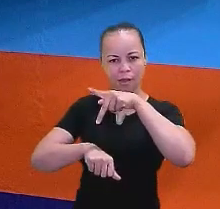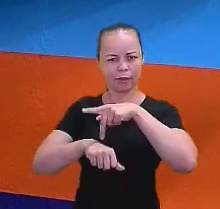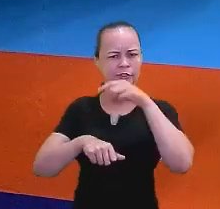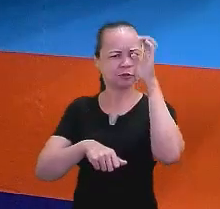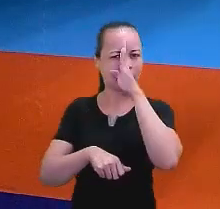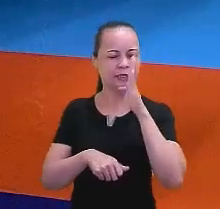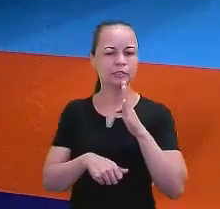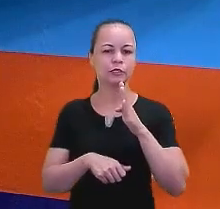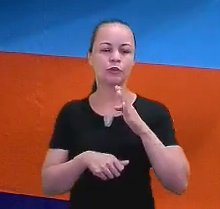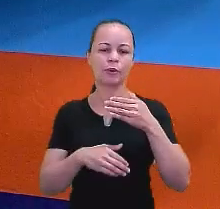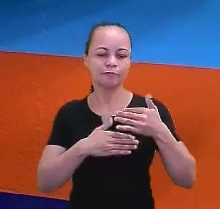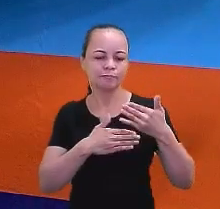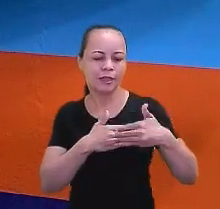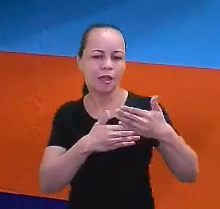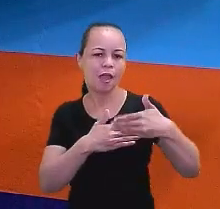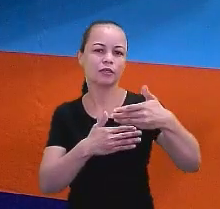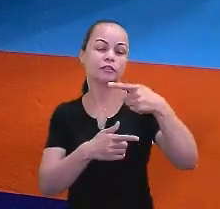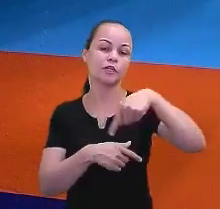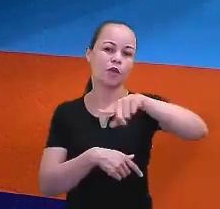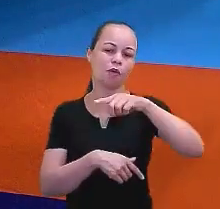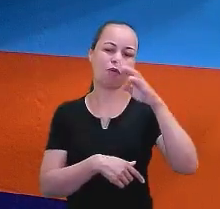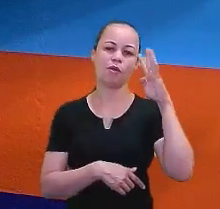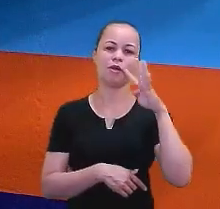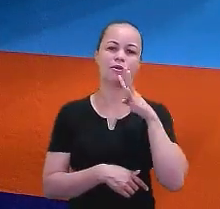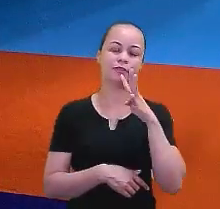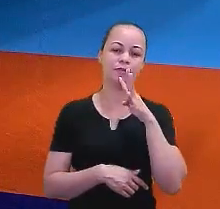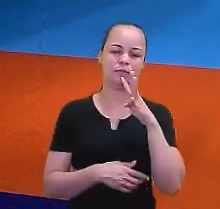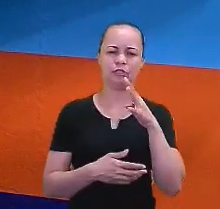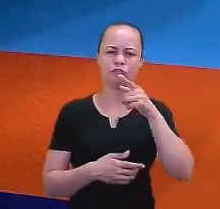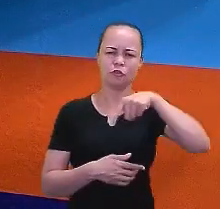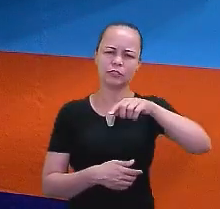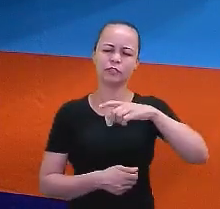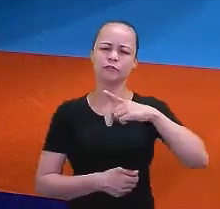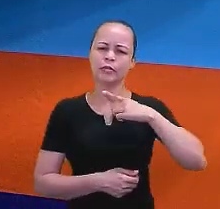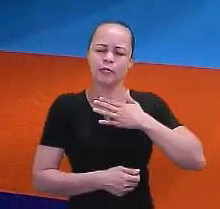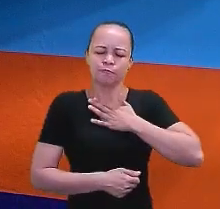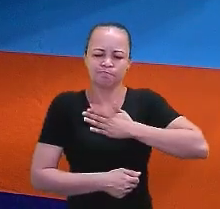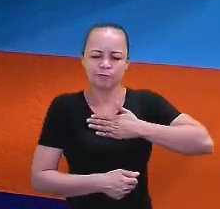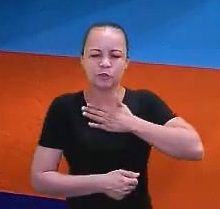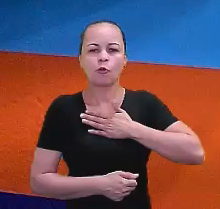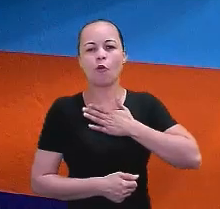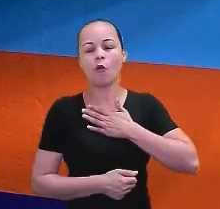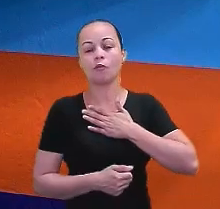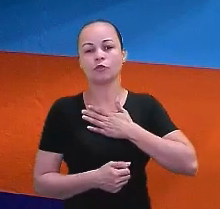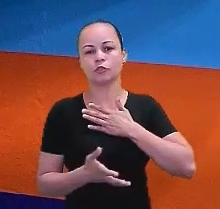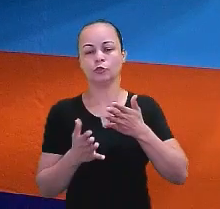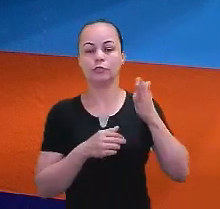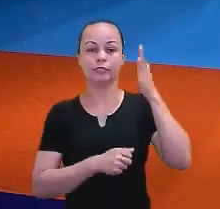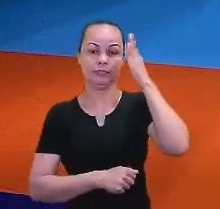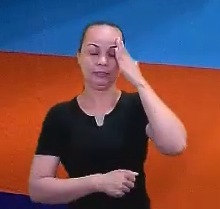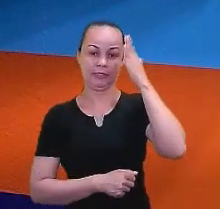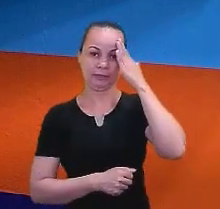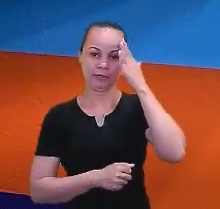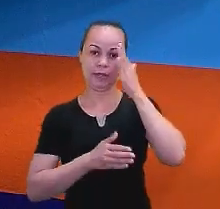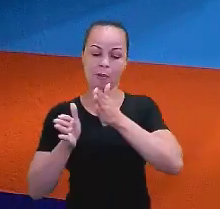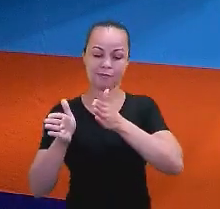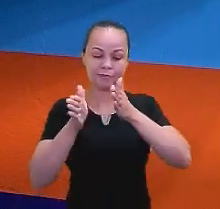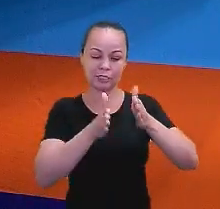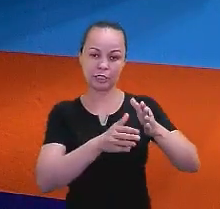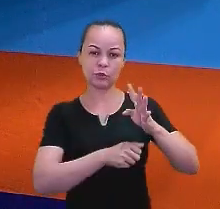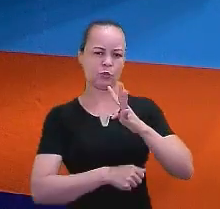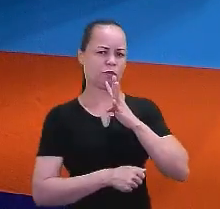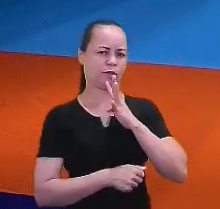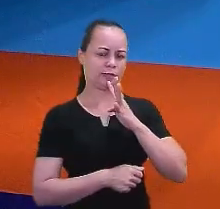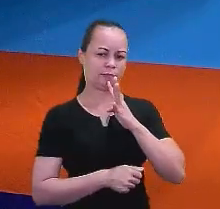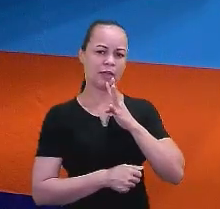conhecimento, vocês possam tomar esse gosto por entender que é só a partir desse conhecimento que